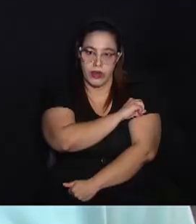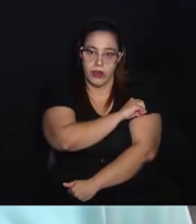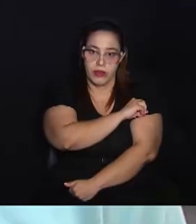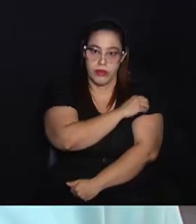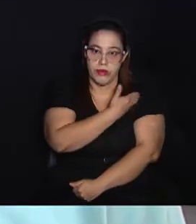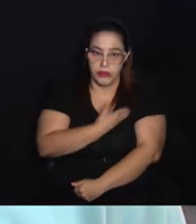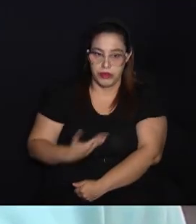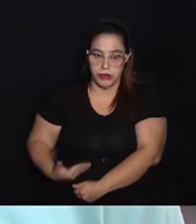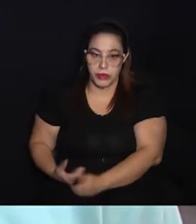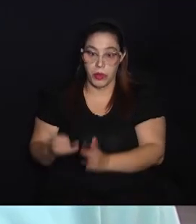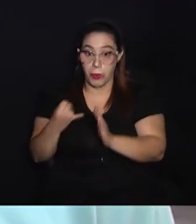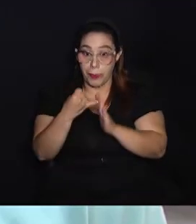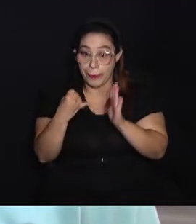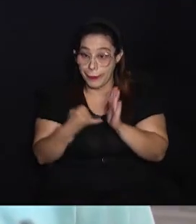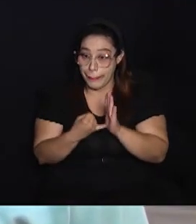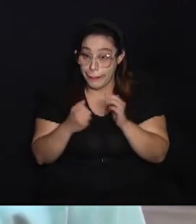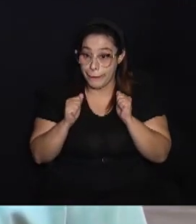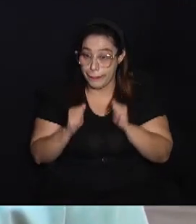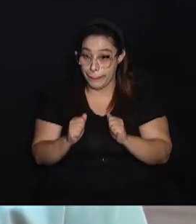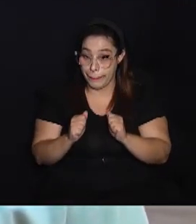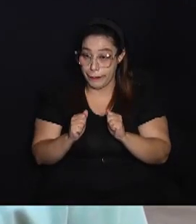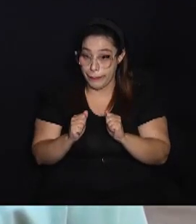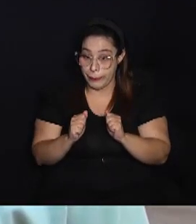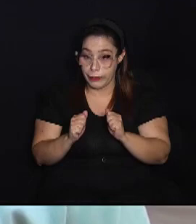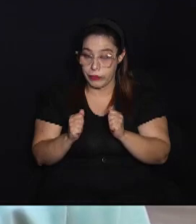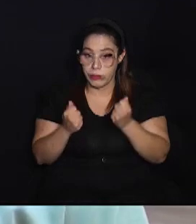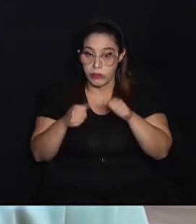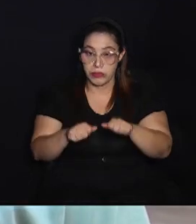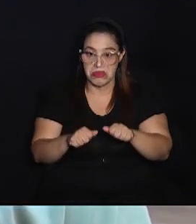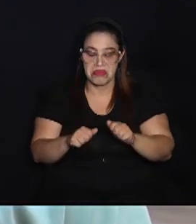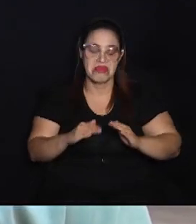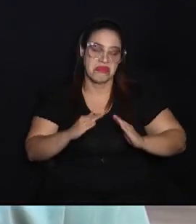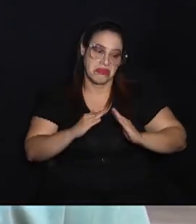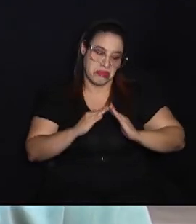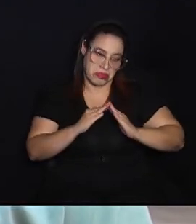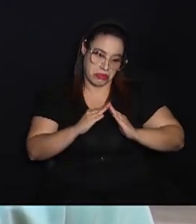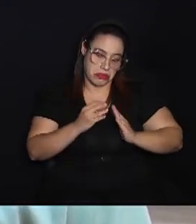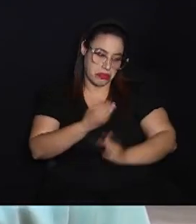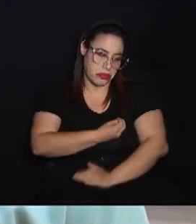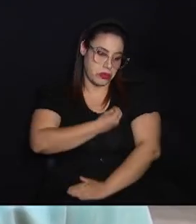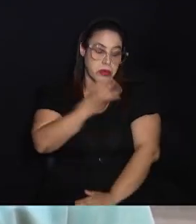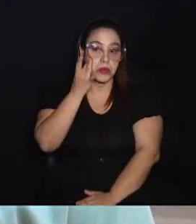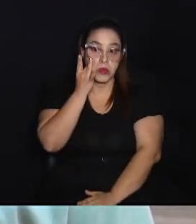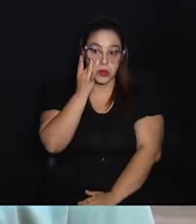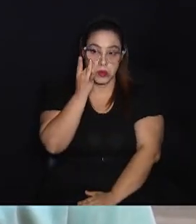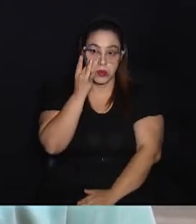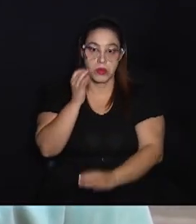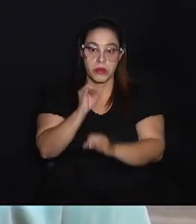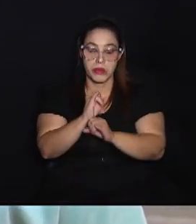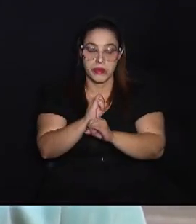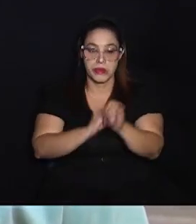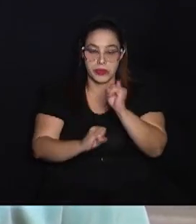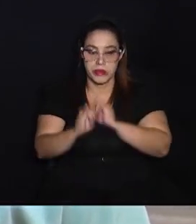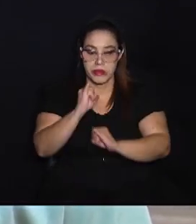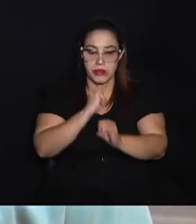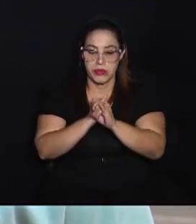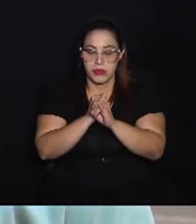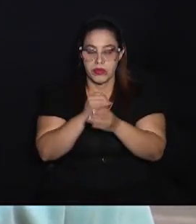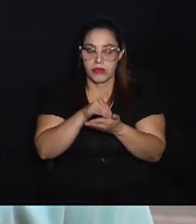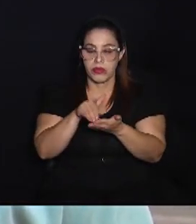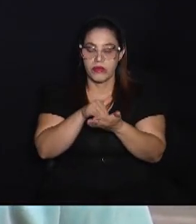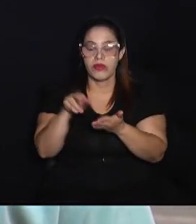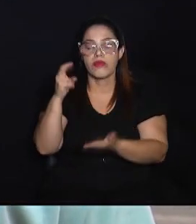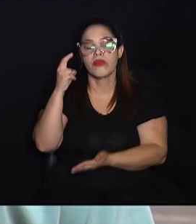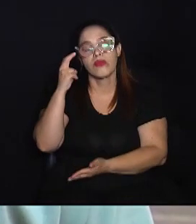municipais. O pré-cadastro é uma possibilidade para as famílias fazerem da sua residência, né, na plataforma online, né, na página da Secretaria Municipal